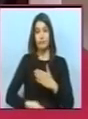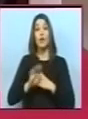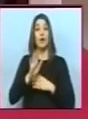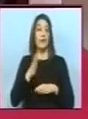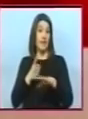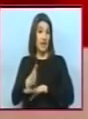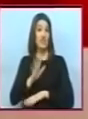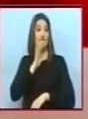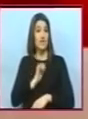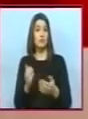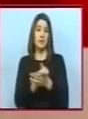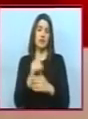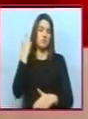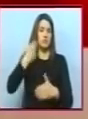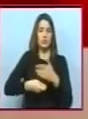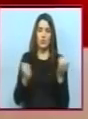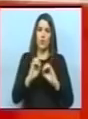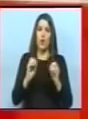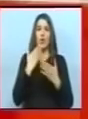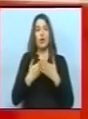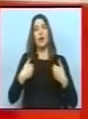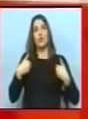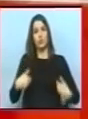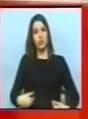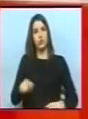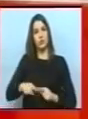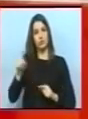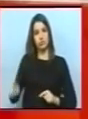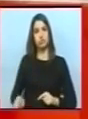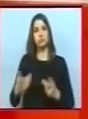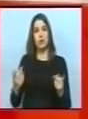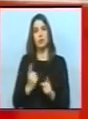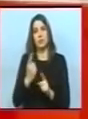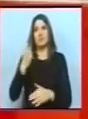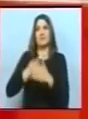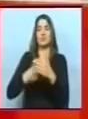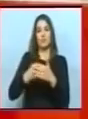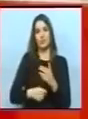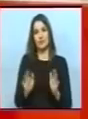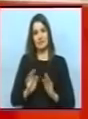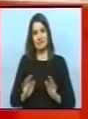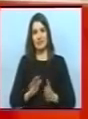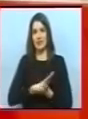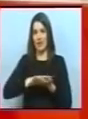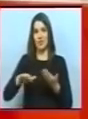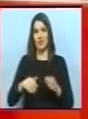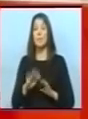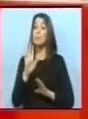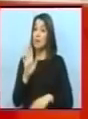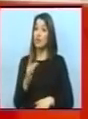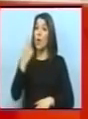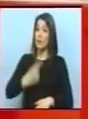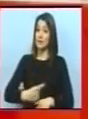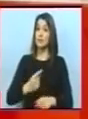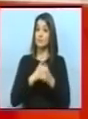aí trouxe, obviamente, um descanso muito grande a estes herdeiros diretos do ponto de vista da tributação. Agora, há obrigações a cumprir, que é